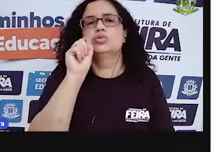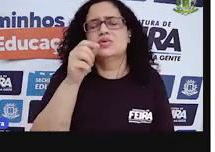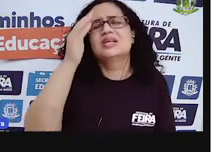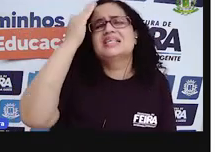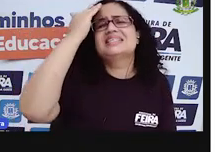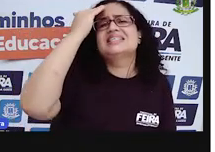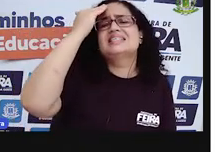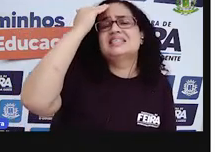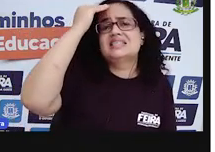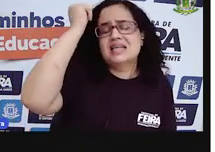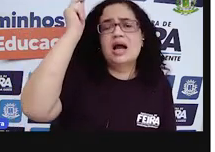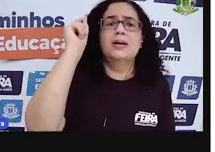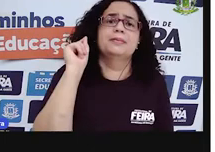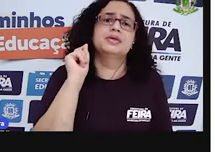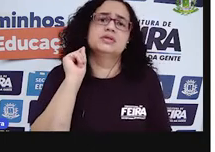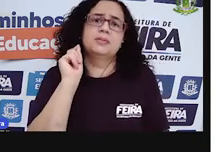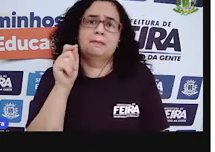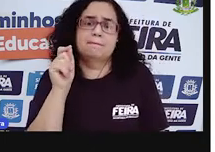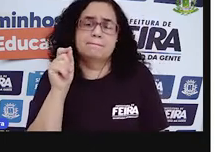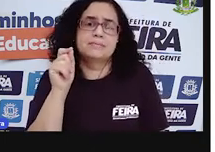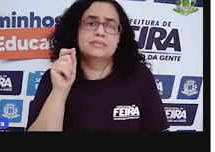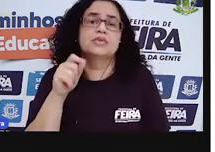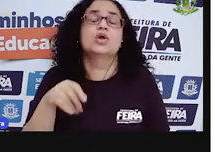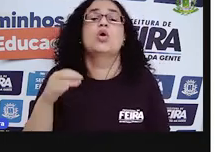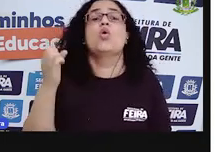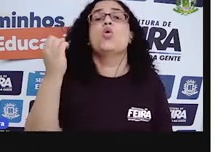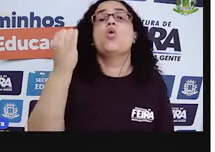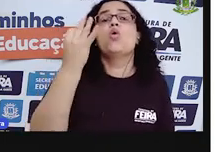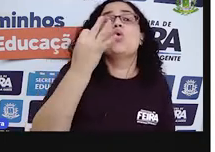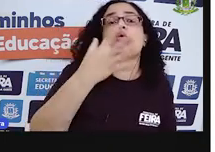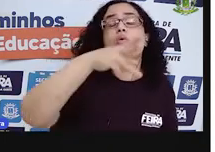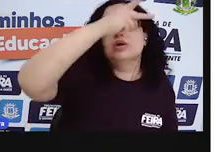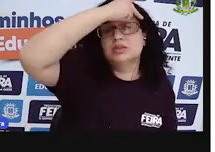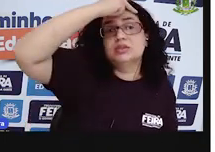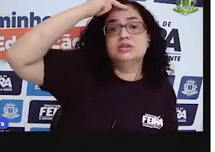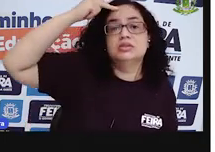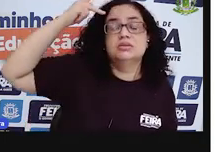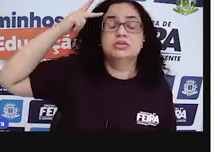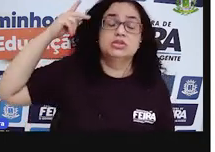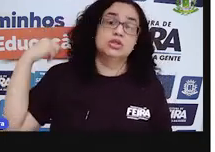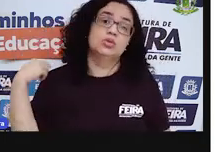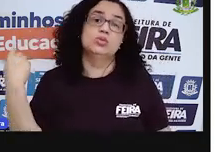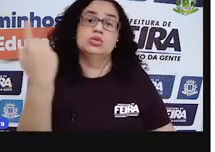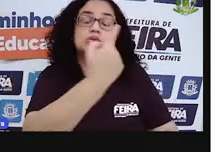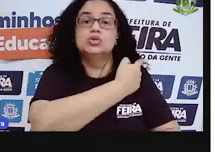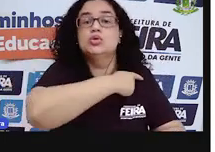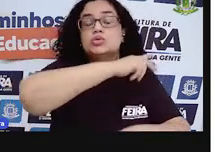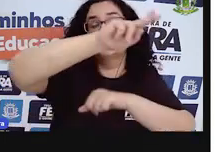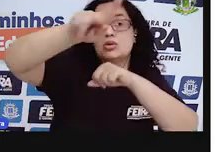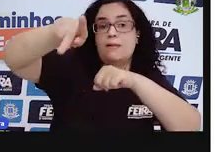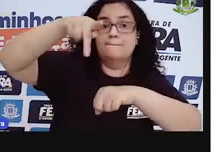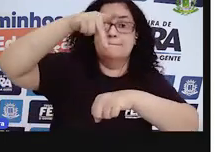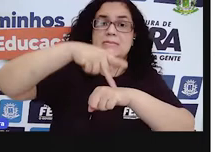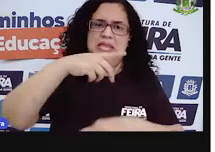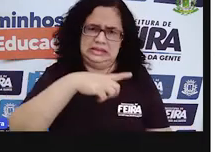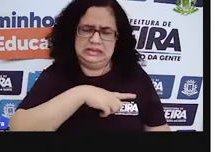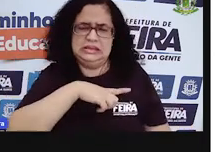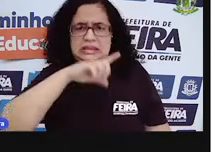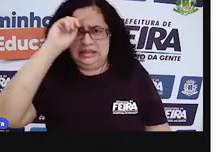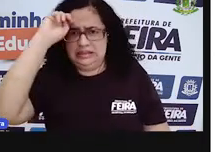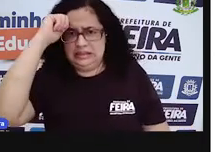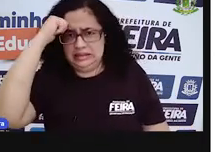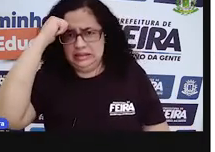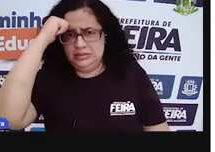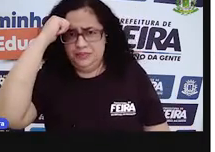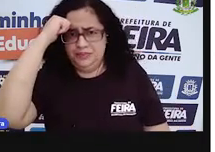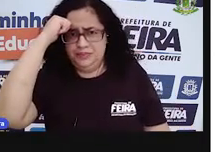você sabe Você tem noção de quantas pessoas em nosso país e são